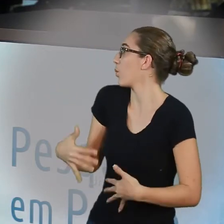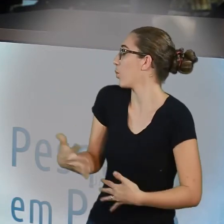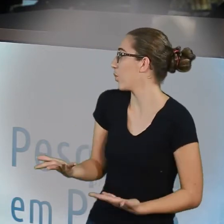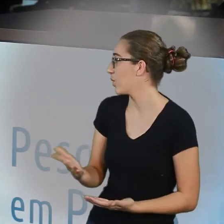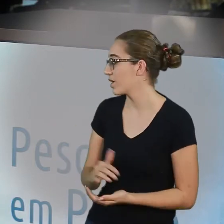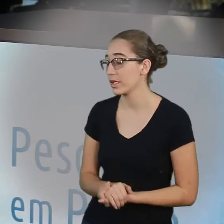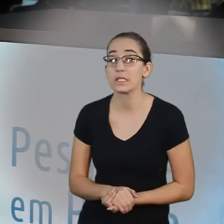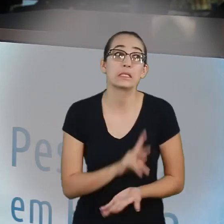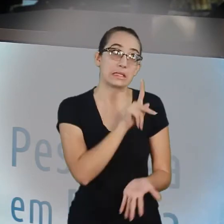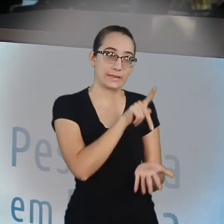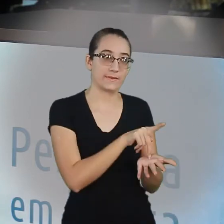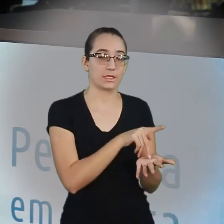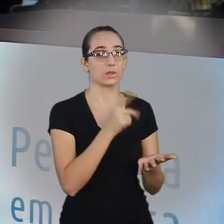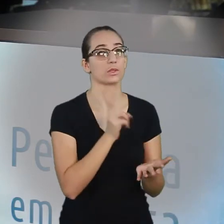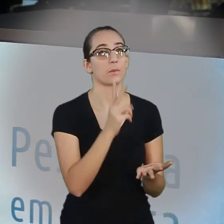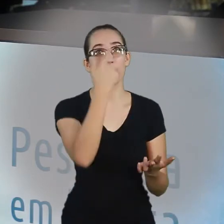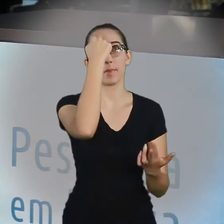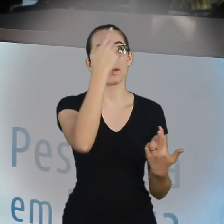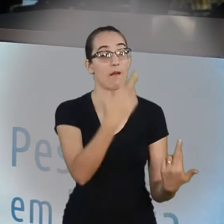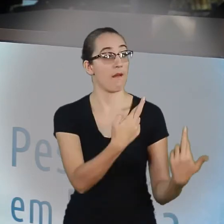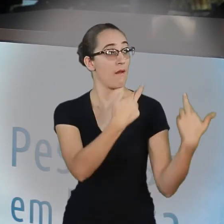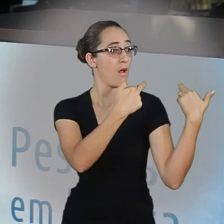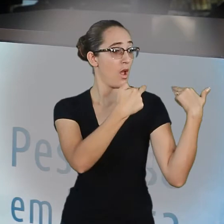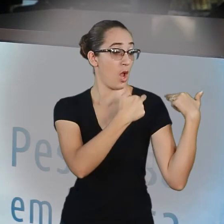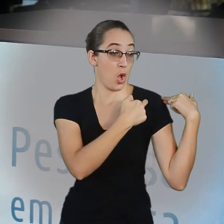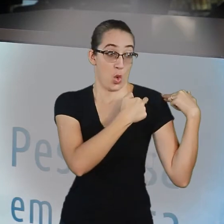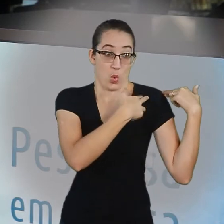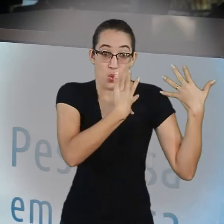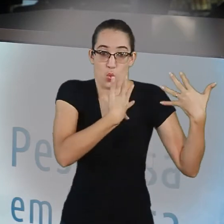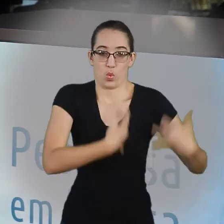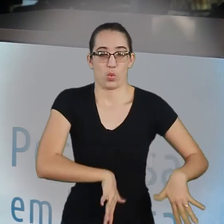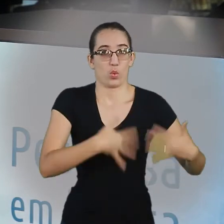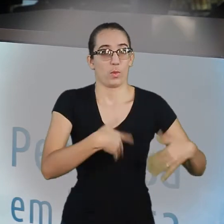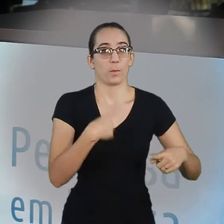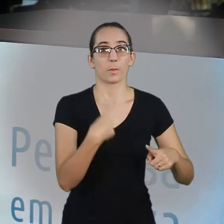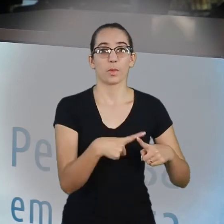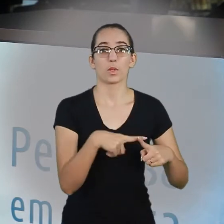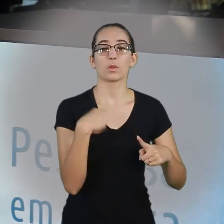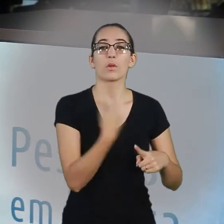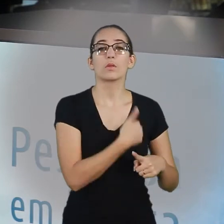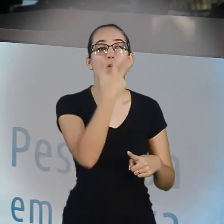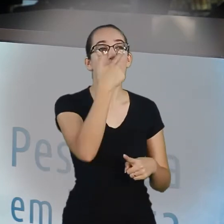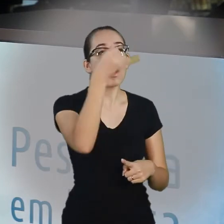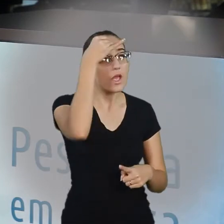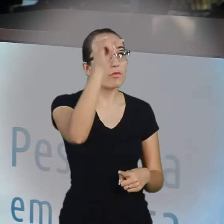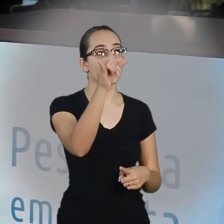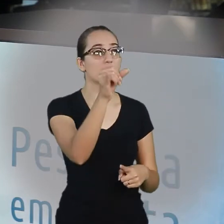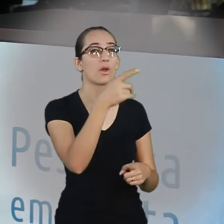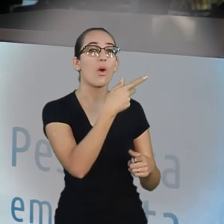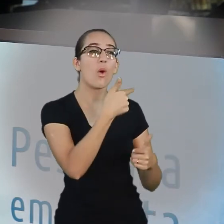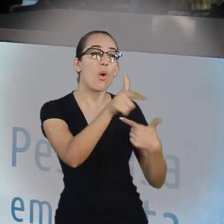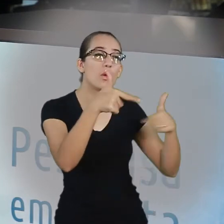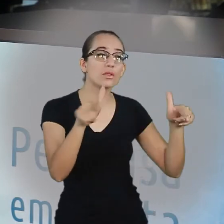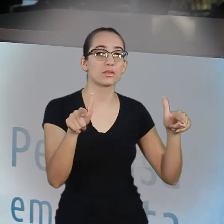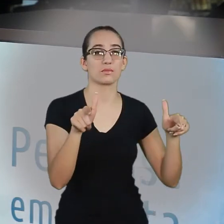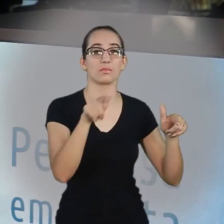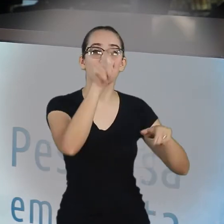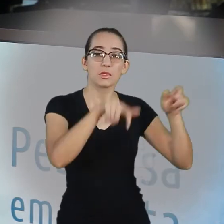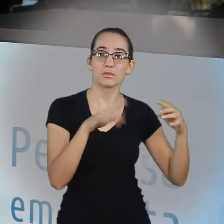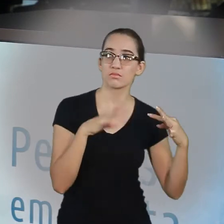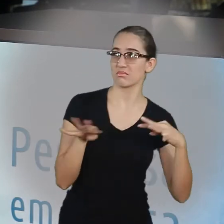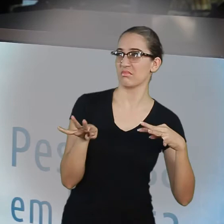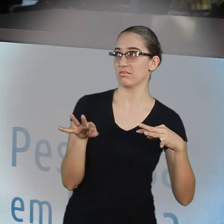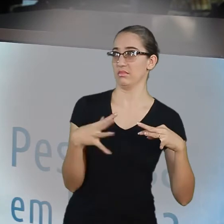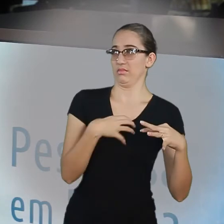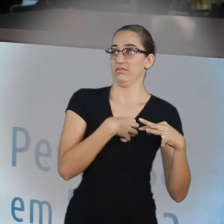para a gente não decepcionar as pessoas nos cargos administrativos que a gente ocupa. E eu digo que a gente tem um